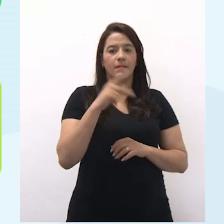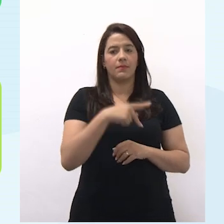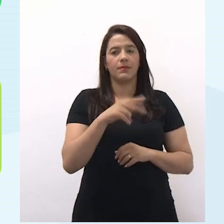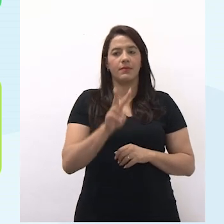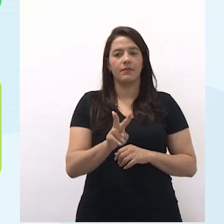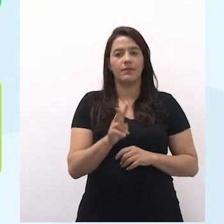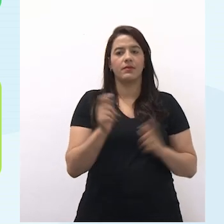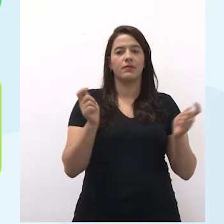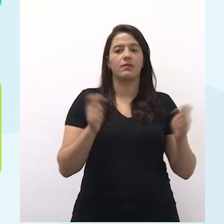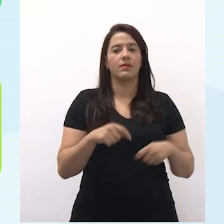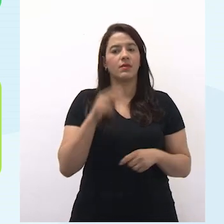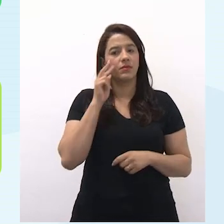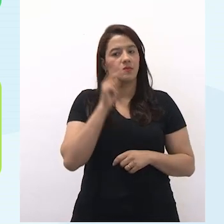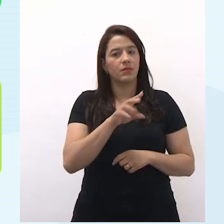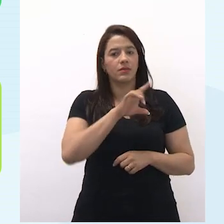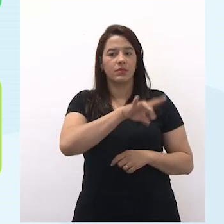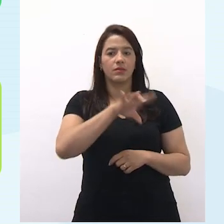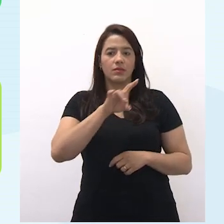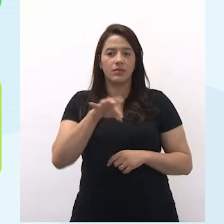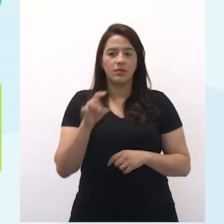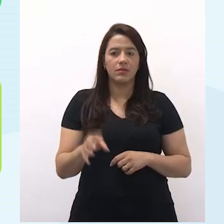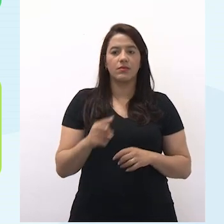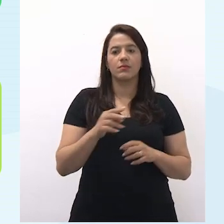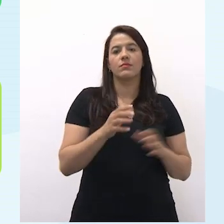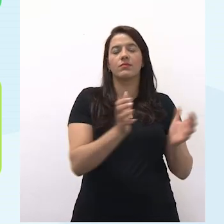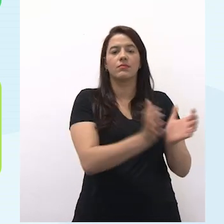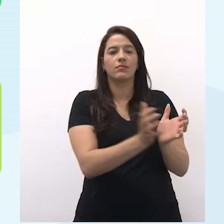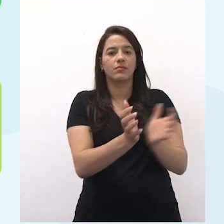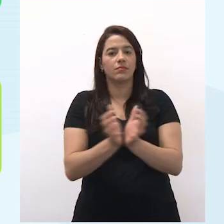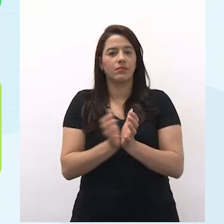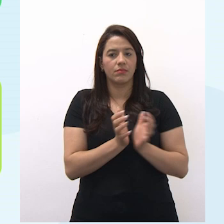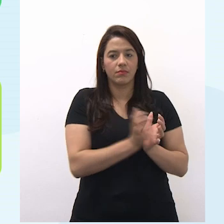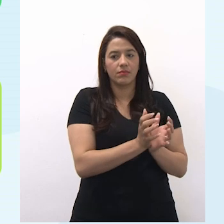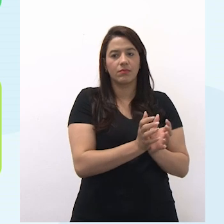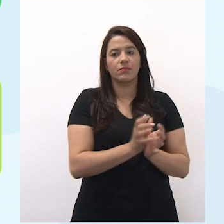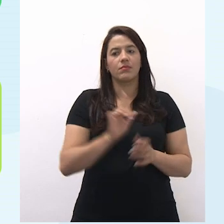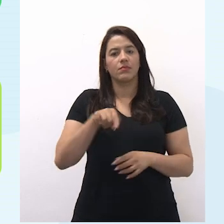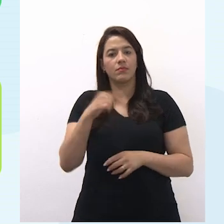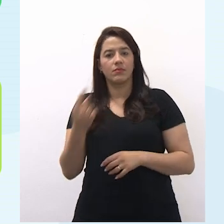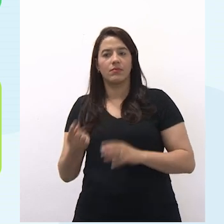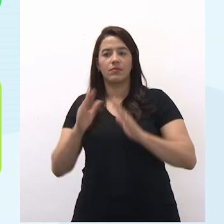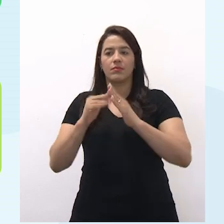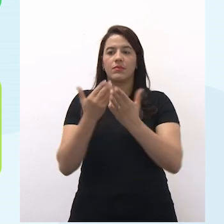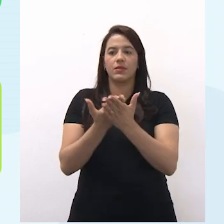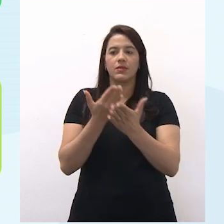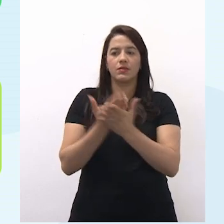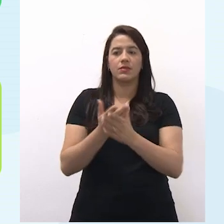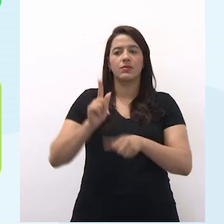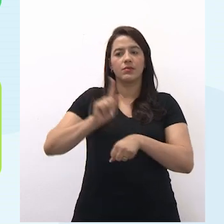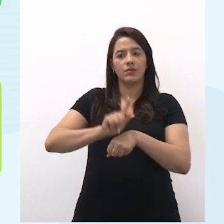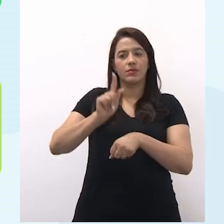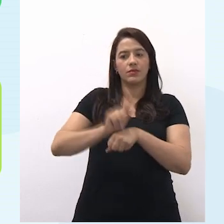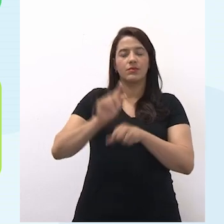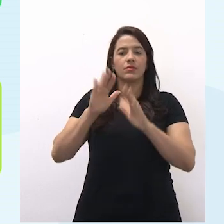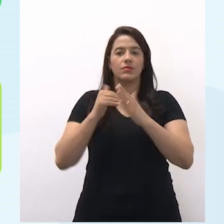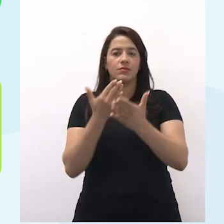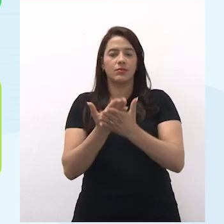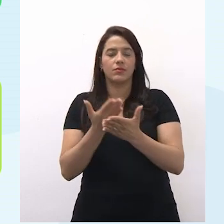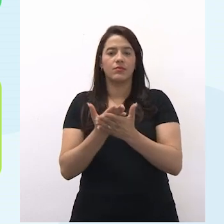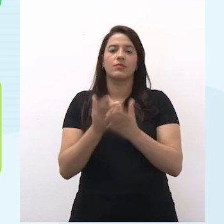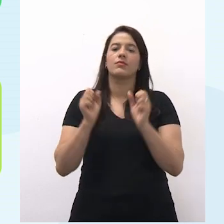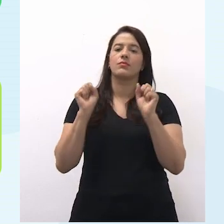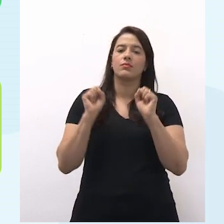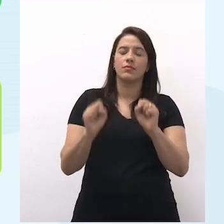tem um olhar sobre cada uma de suas turmas. Na escola, os gestores escolares podem